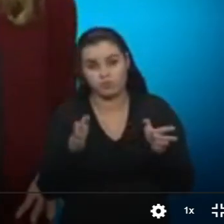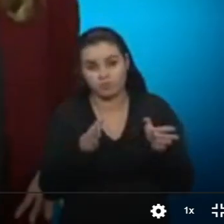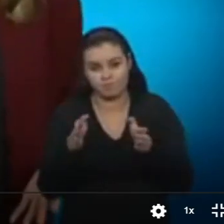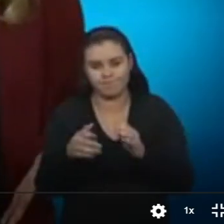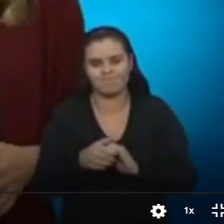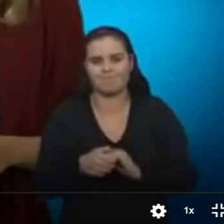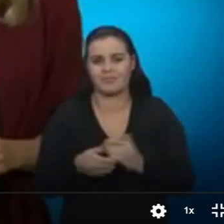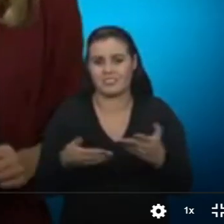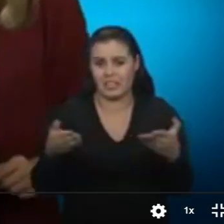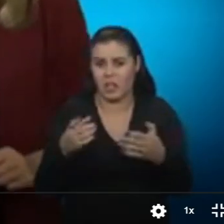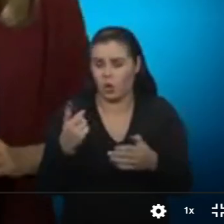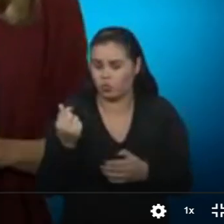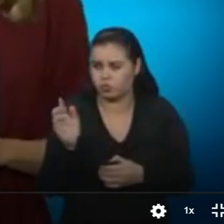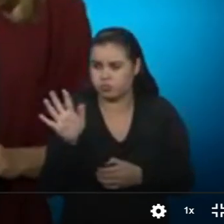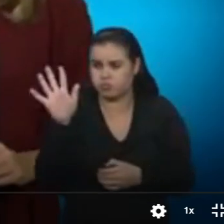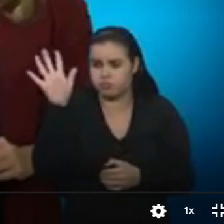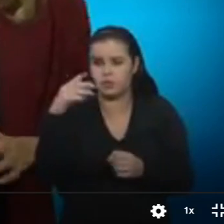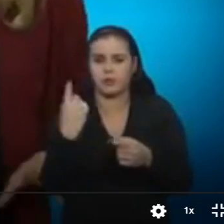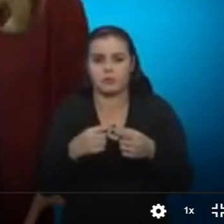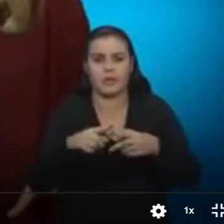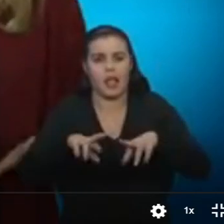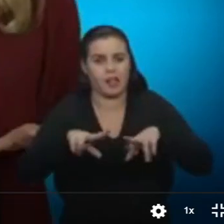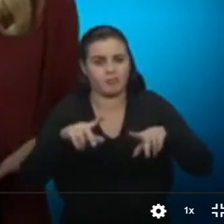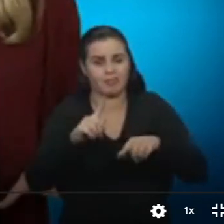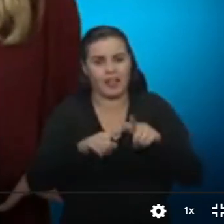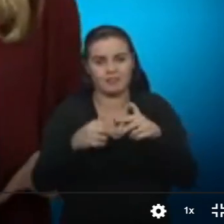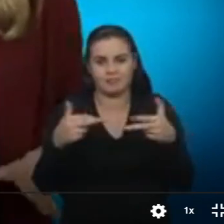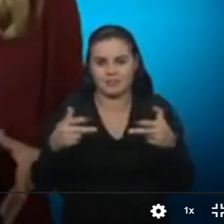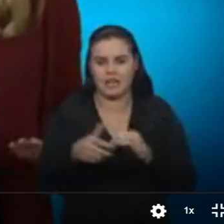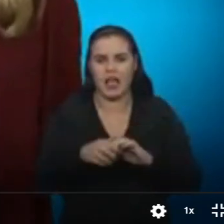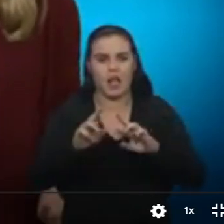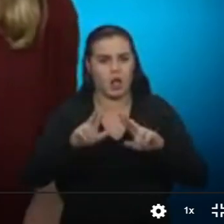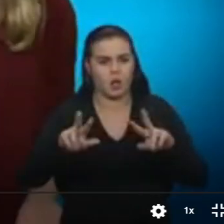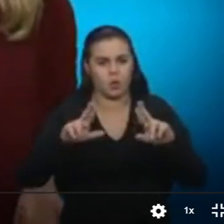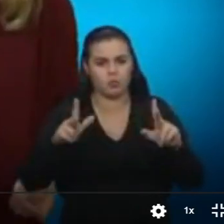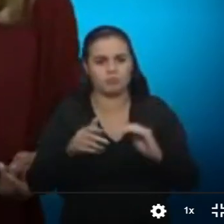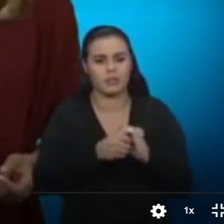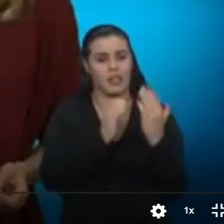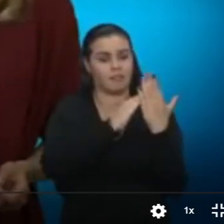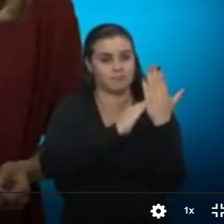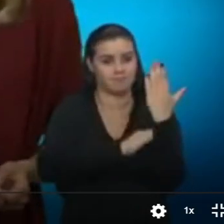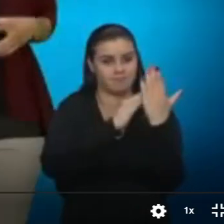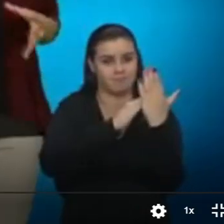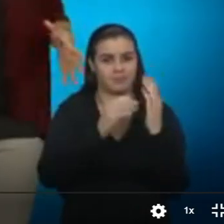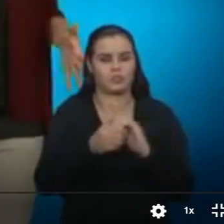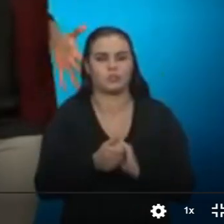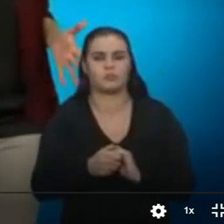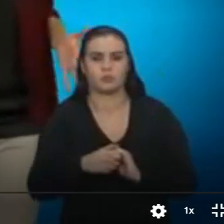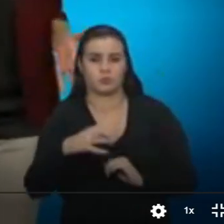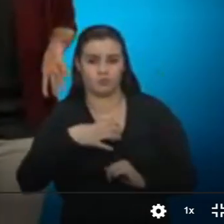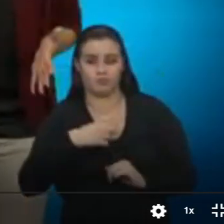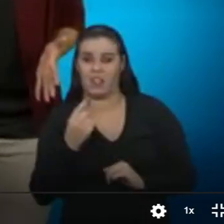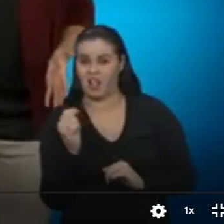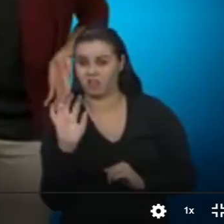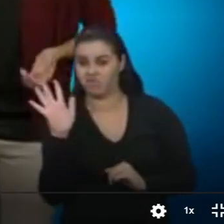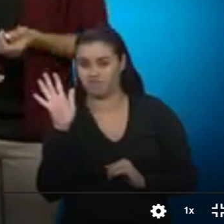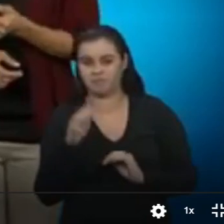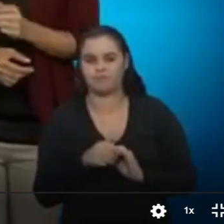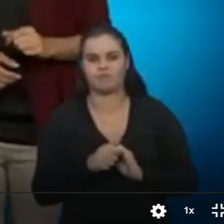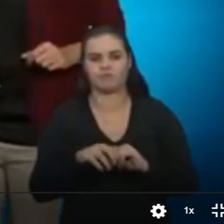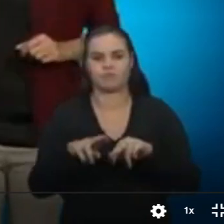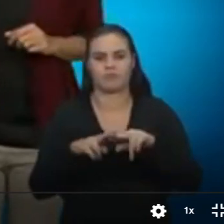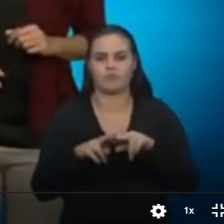do projeto, já que existem vários materiais com diferentes níveis de sofisticação e preço. Para o revestimento de pisos,